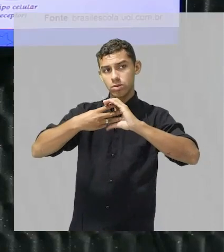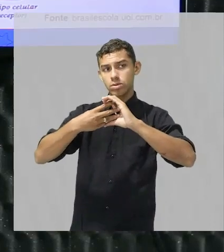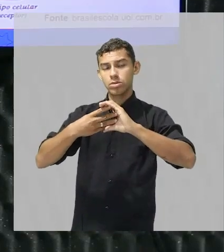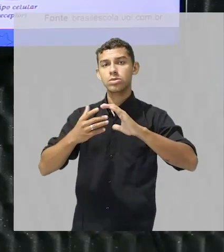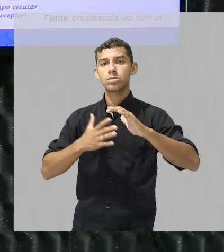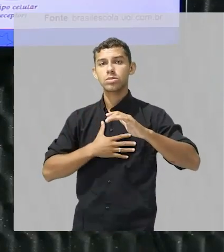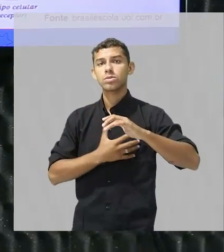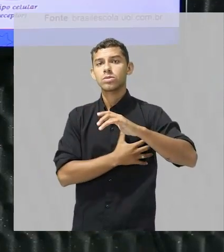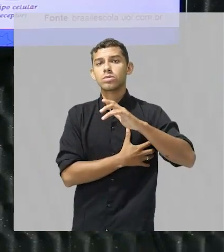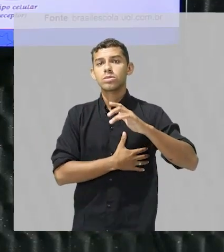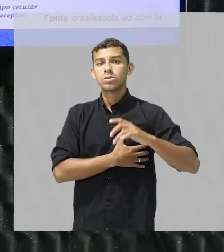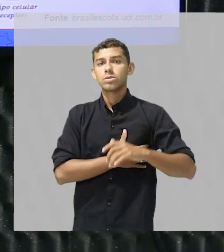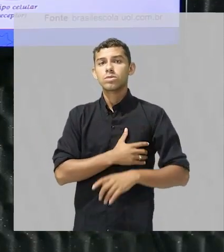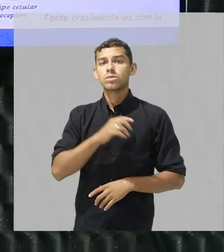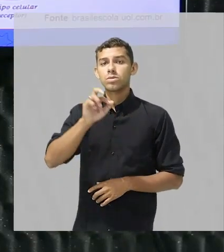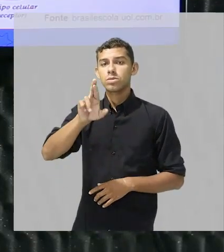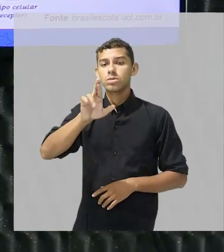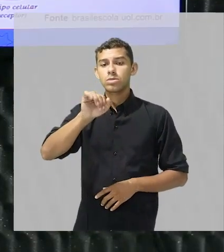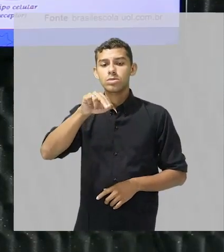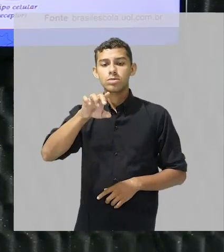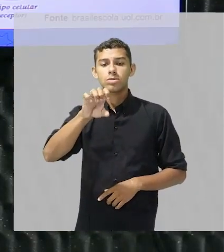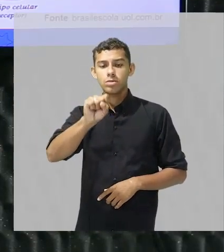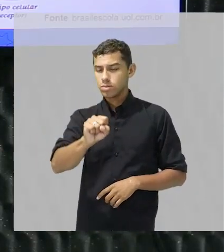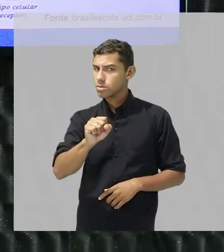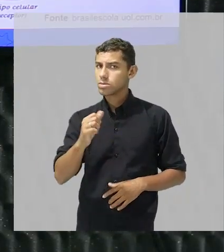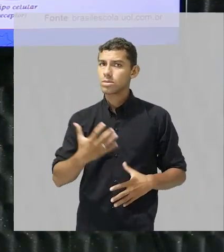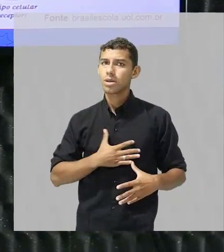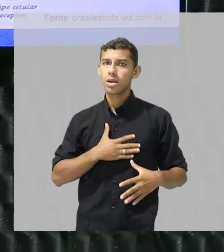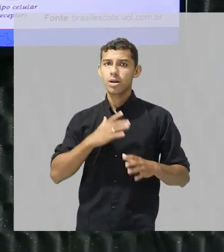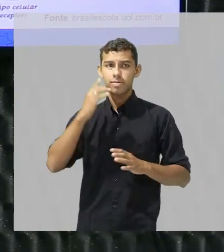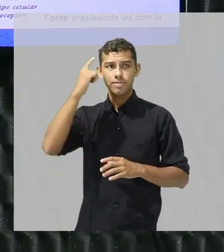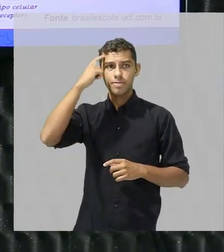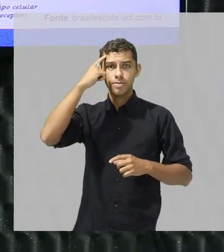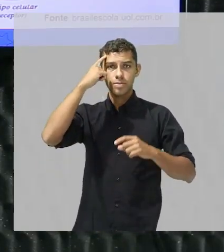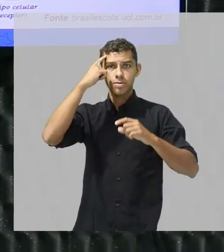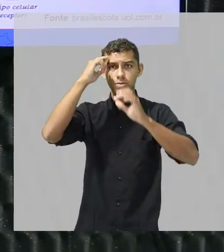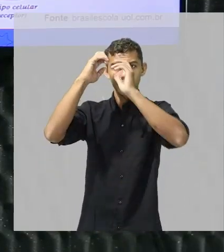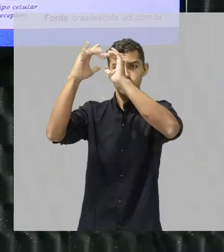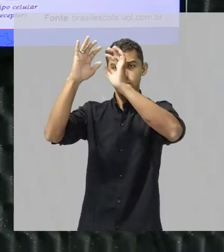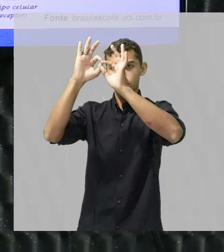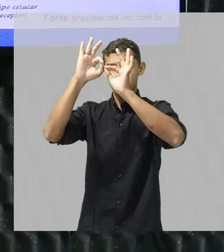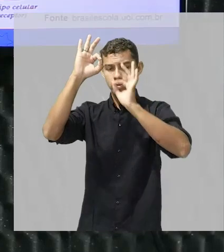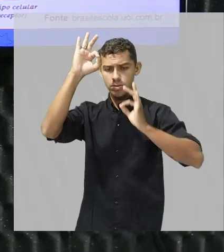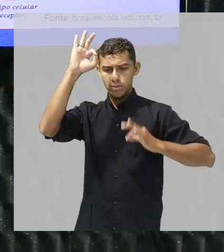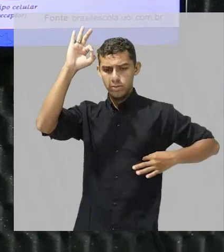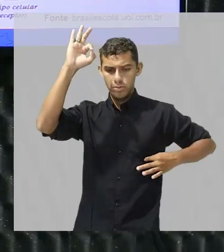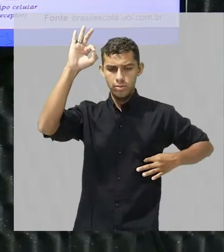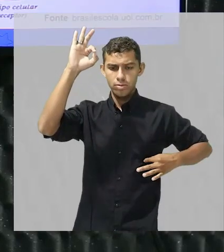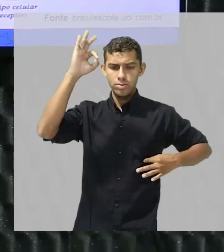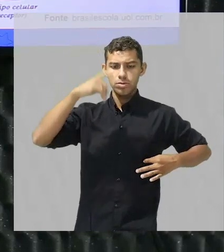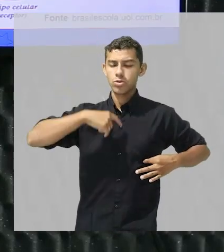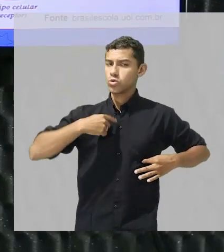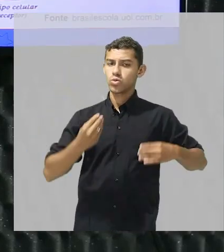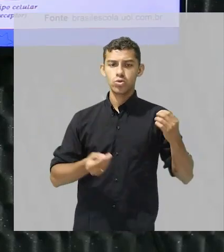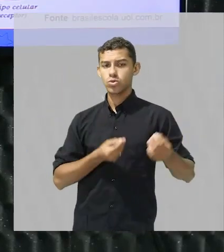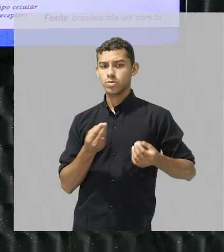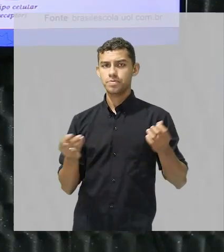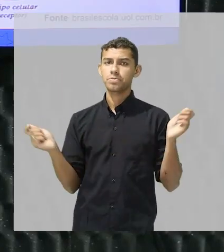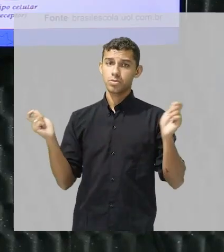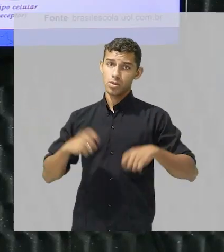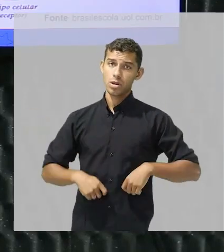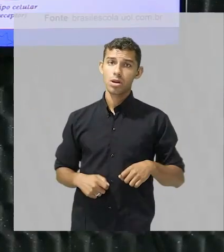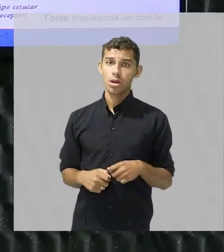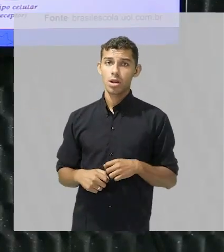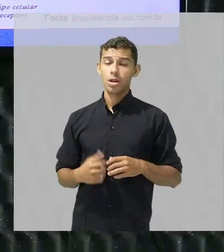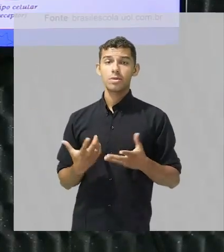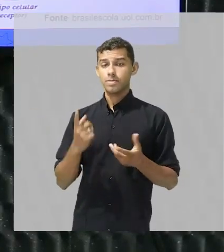meus rins, né? Olha só, olha a distância, daqui até aqui. Então, como é que ela faz isso? Ela manda esse